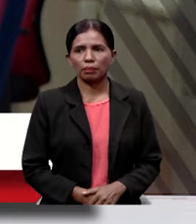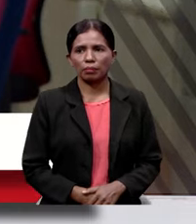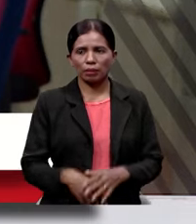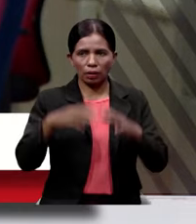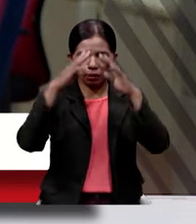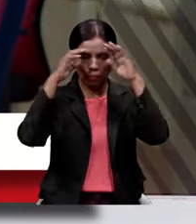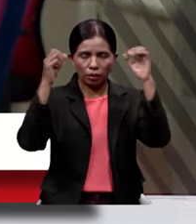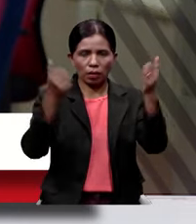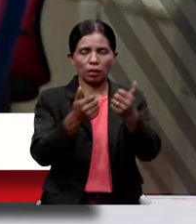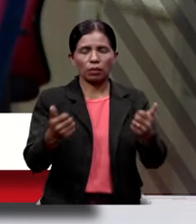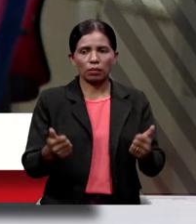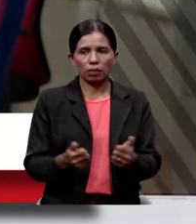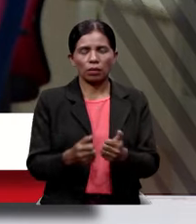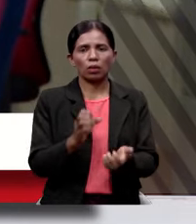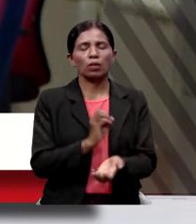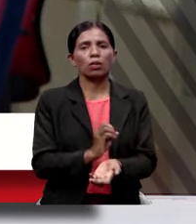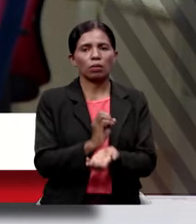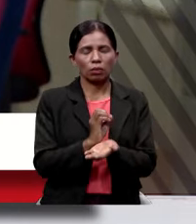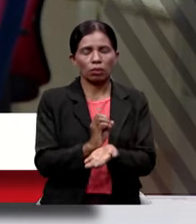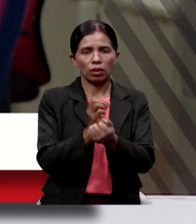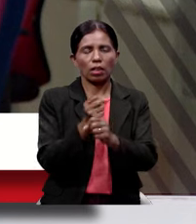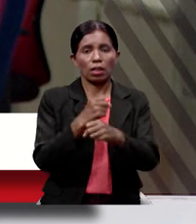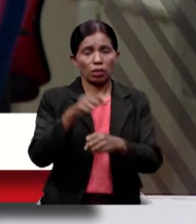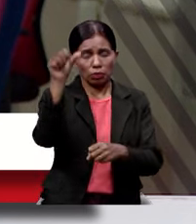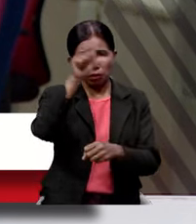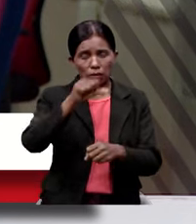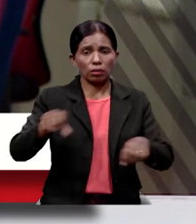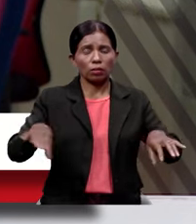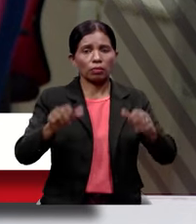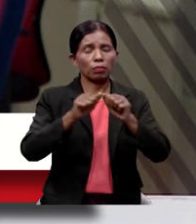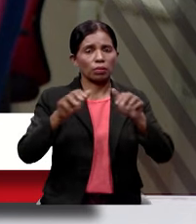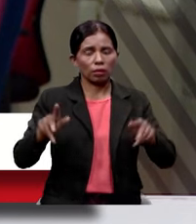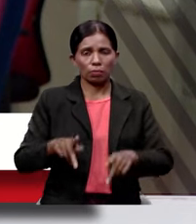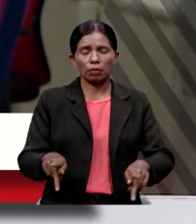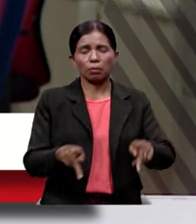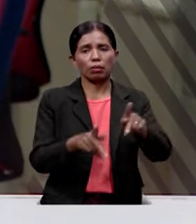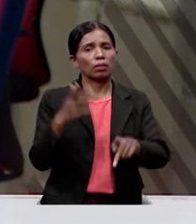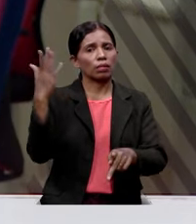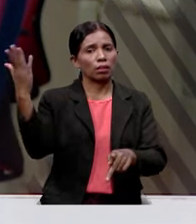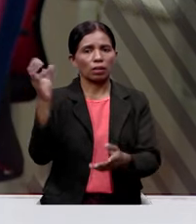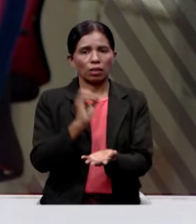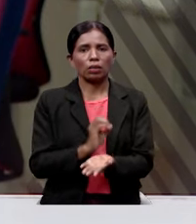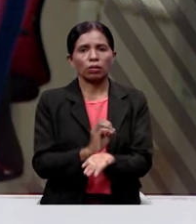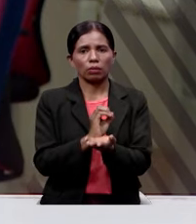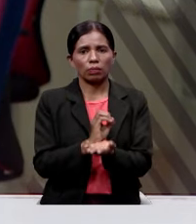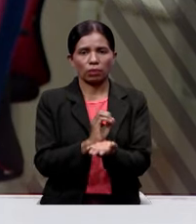Presidente, a Autoridade de Raioa cerrou a auditoria do Serviço de Administração Pública, IHA Oikusi.